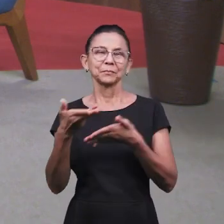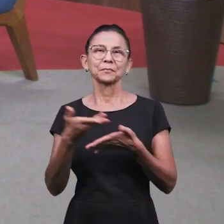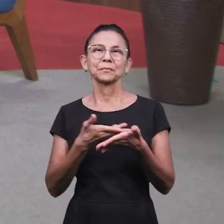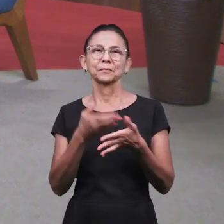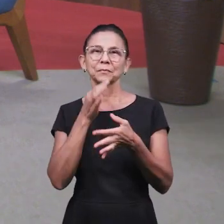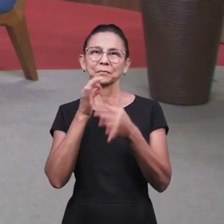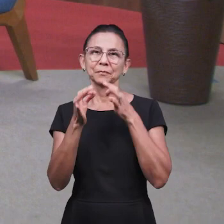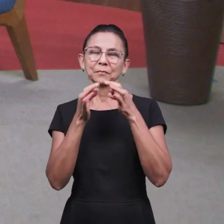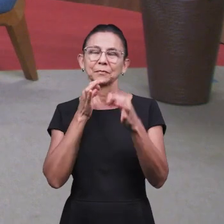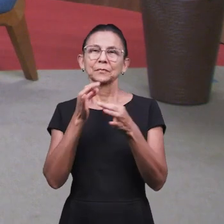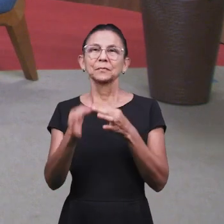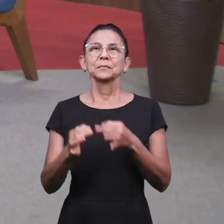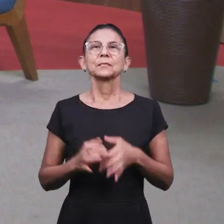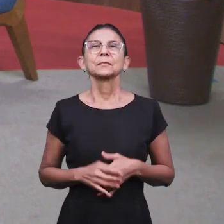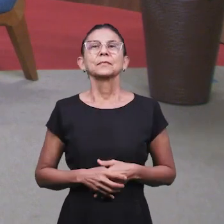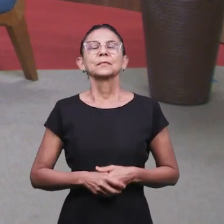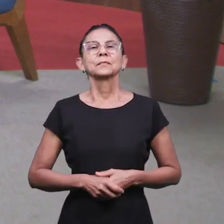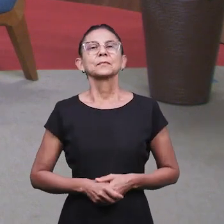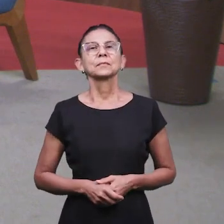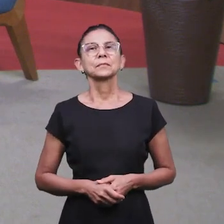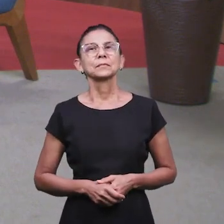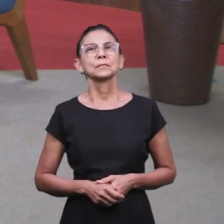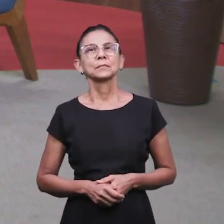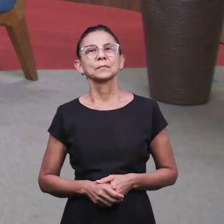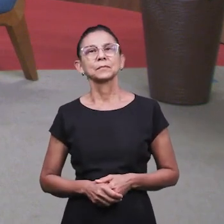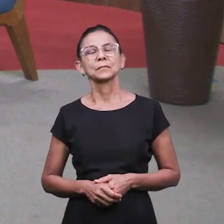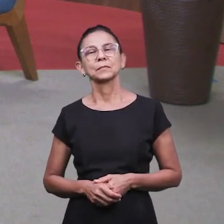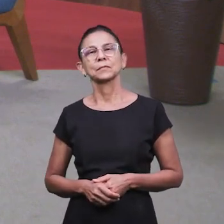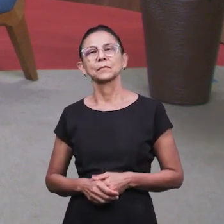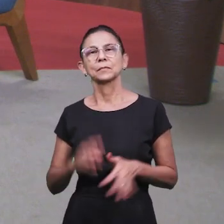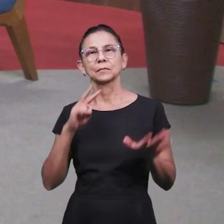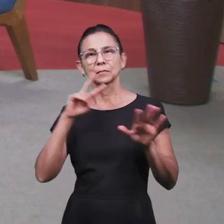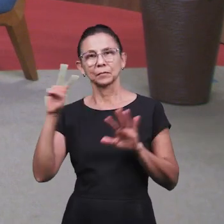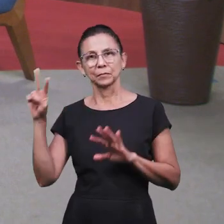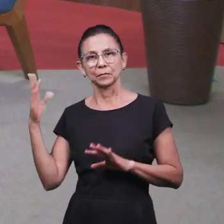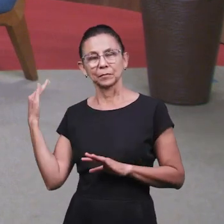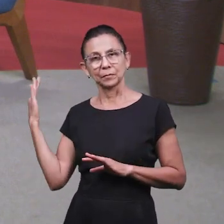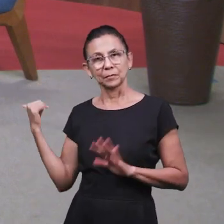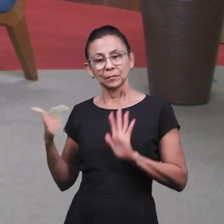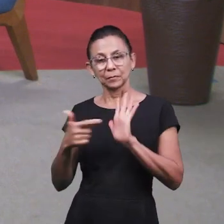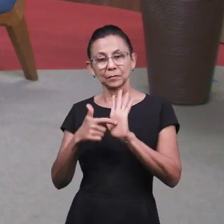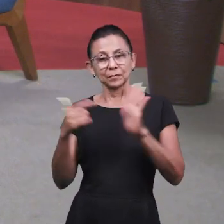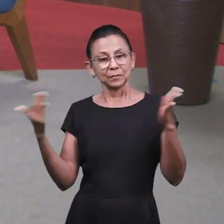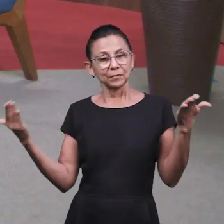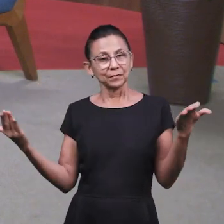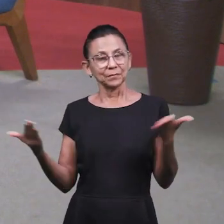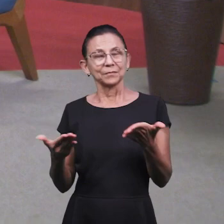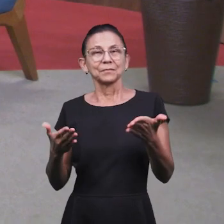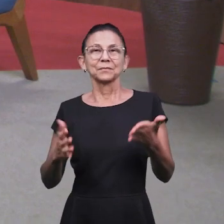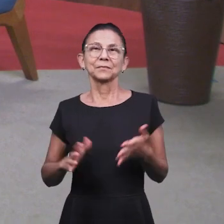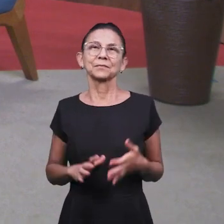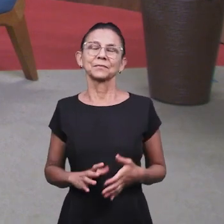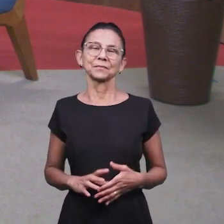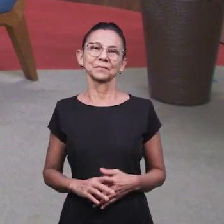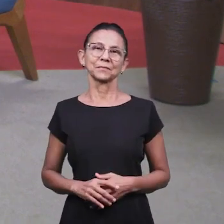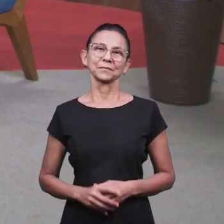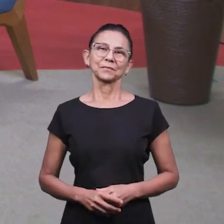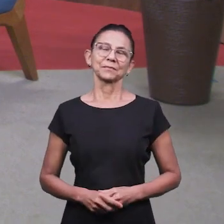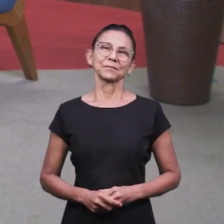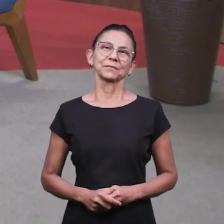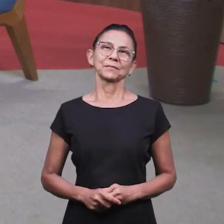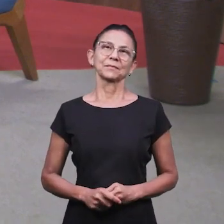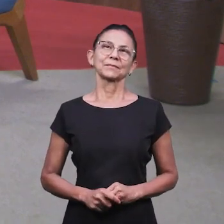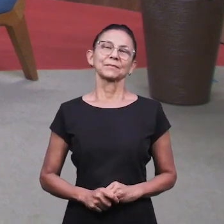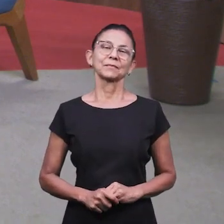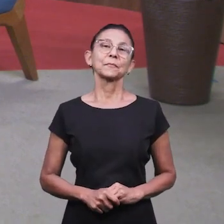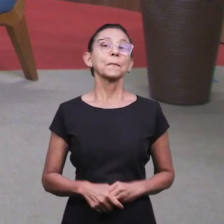colaborações nesse sentido, 2 comentários que foram enviados para este programa. Os irmãos que na semana passada fizeram isso, e nós vamos trazer aqui para